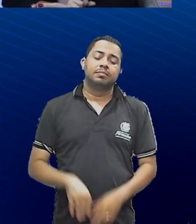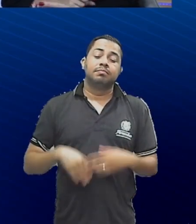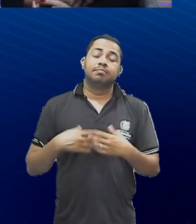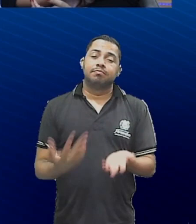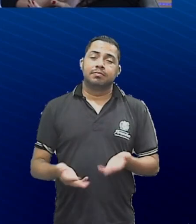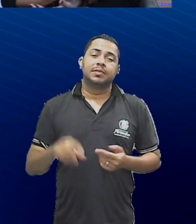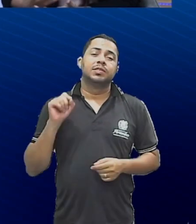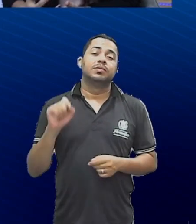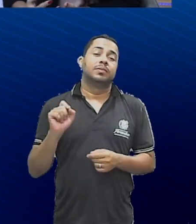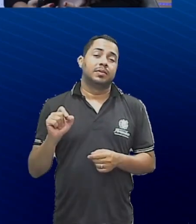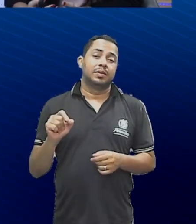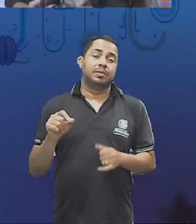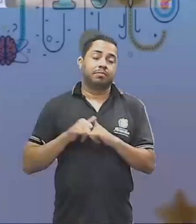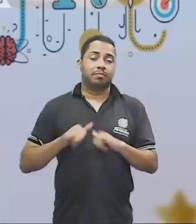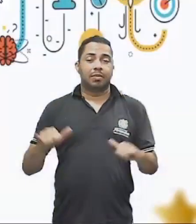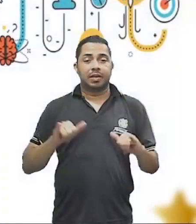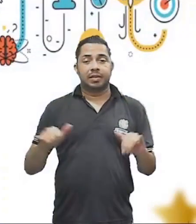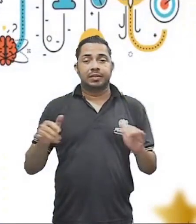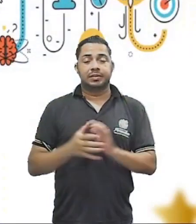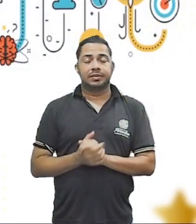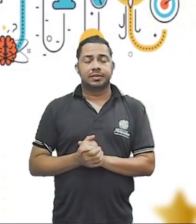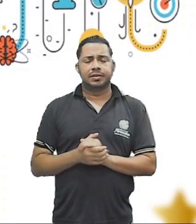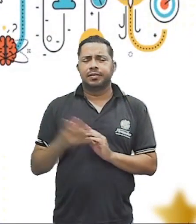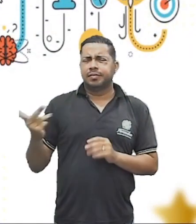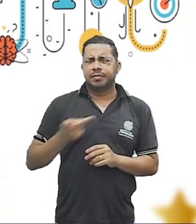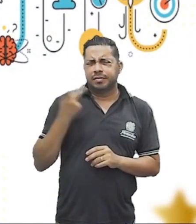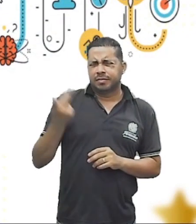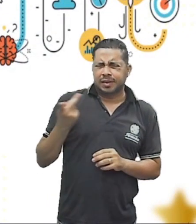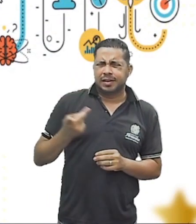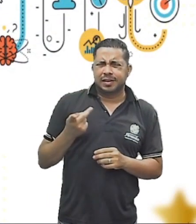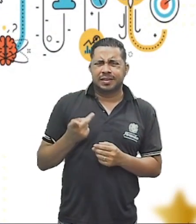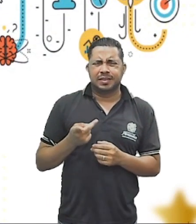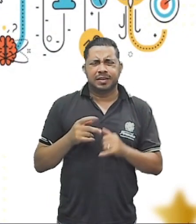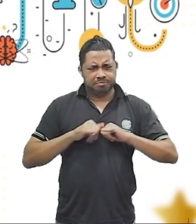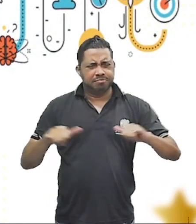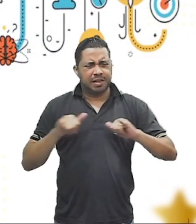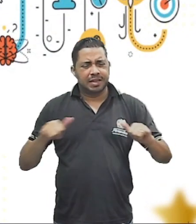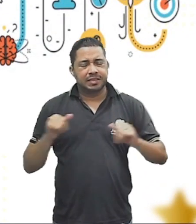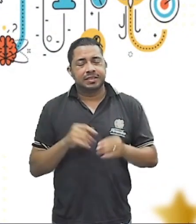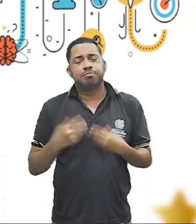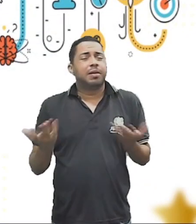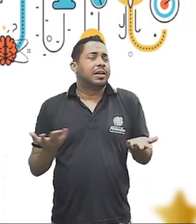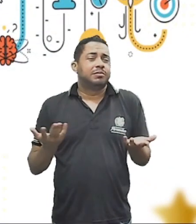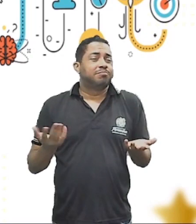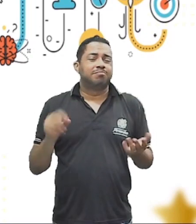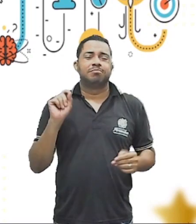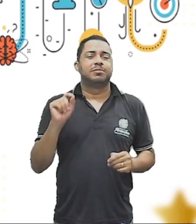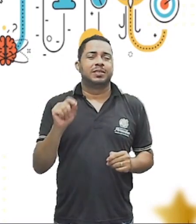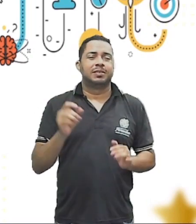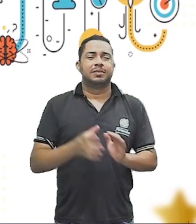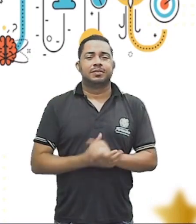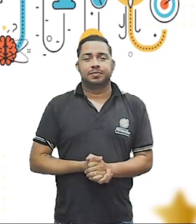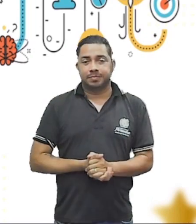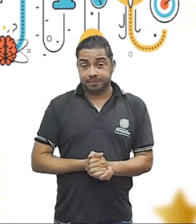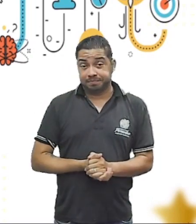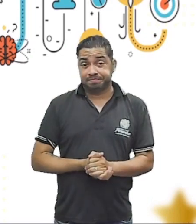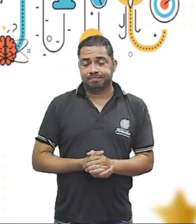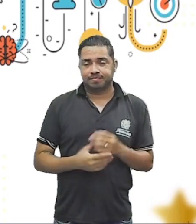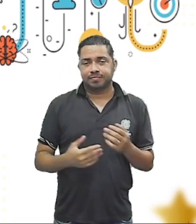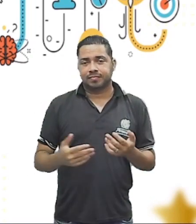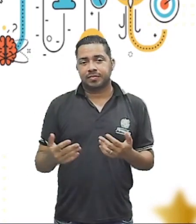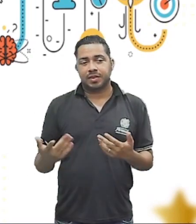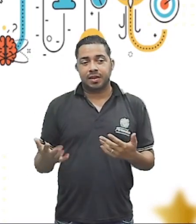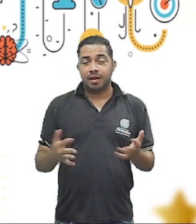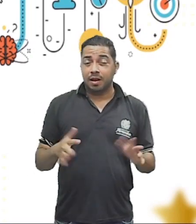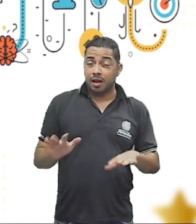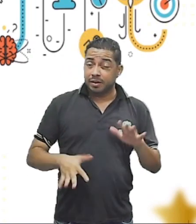Então, o que é marketing, né? Fala tanto em marketing, mas o que é de fato? Muitas vezes é algo